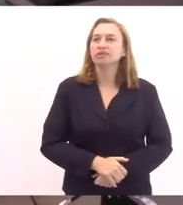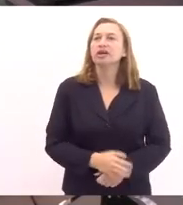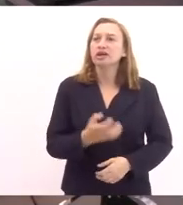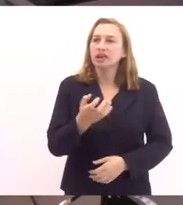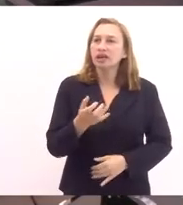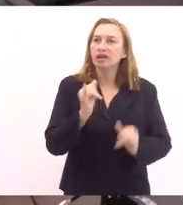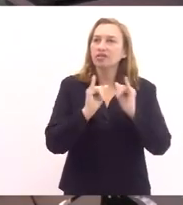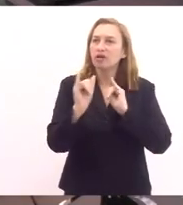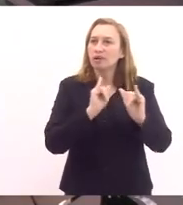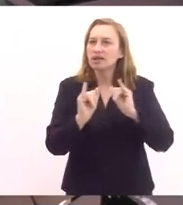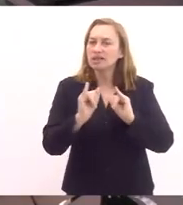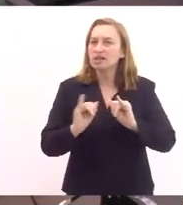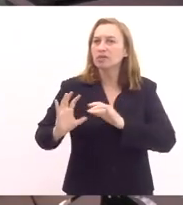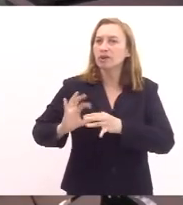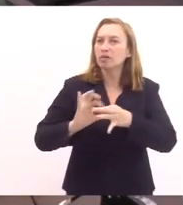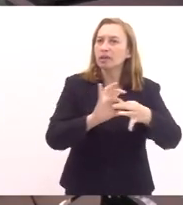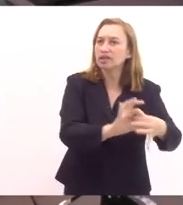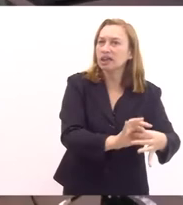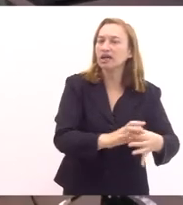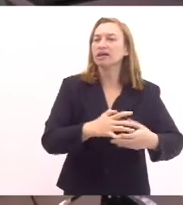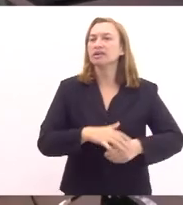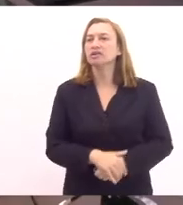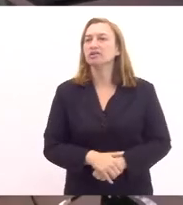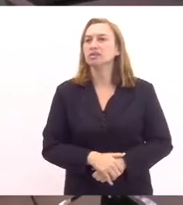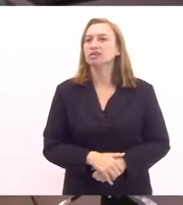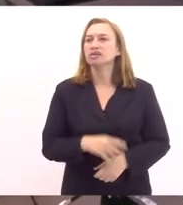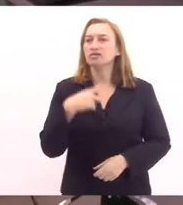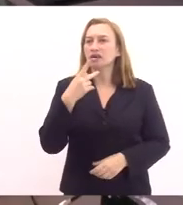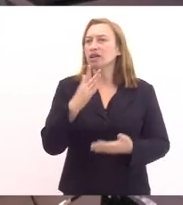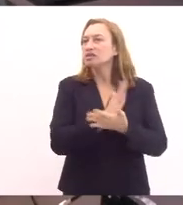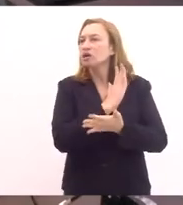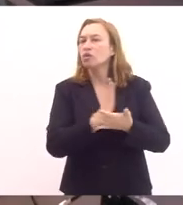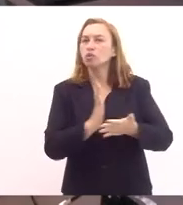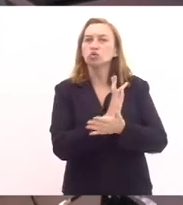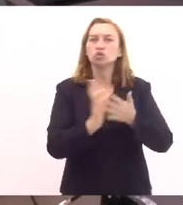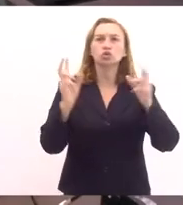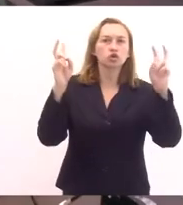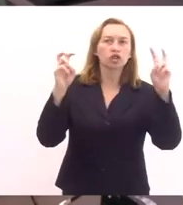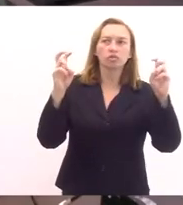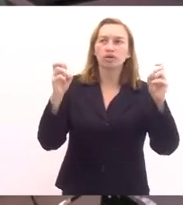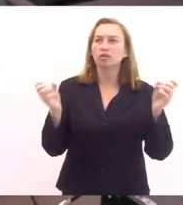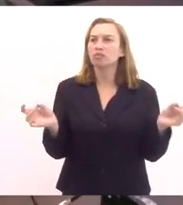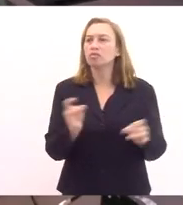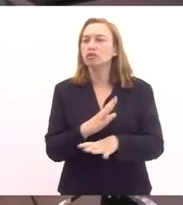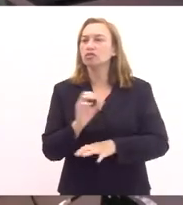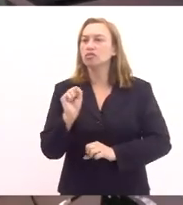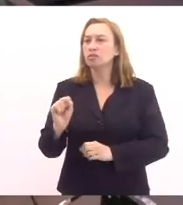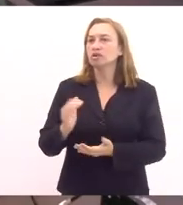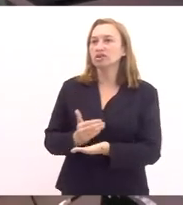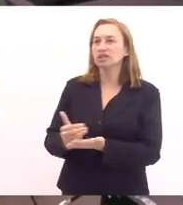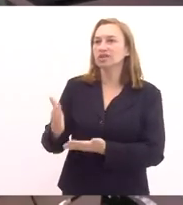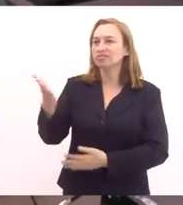quer então dá uma informação complementar ou se posicionar sobre alguns dos temas Então pronto então pode começar